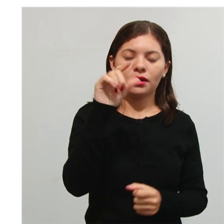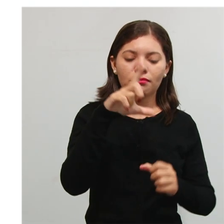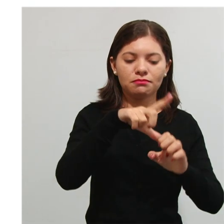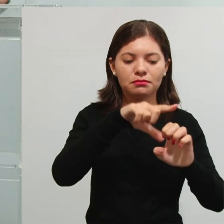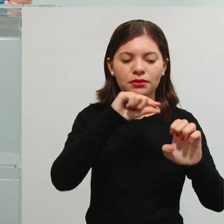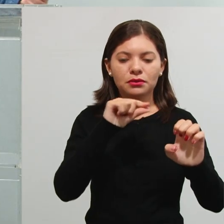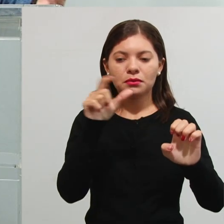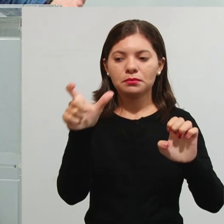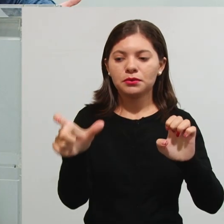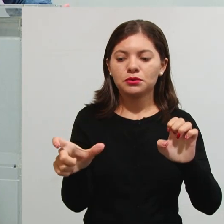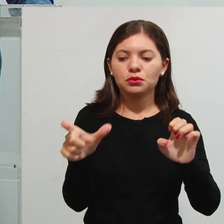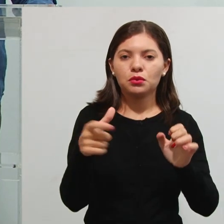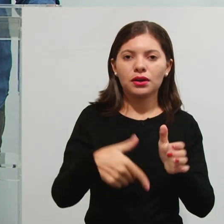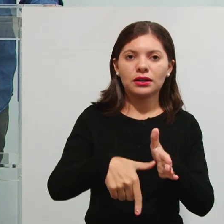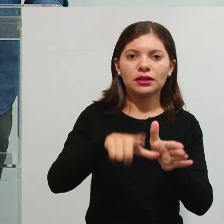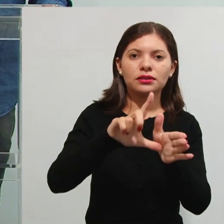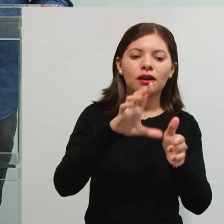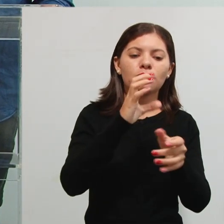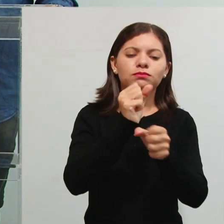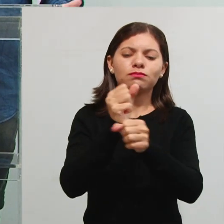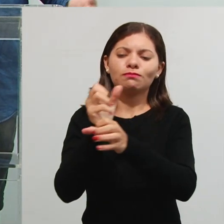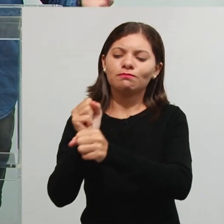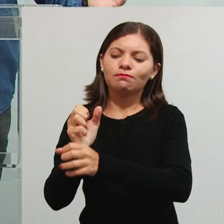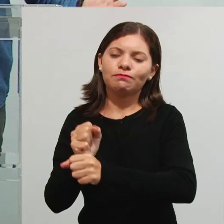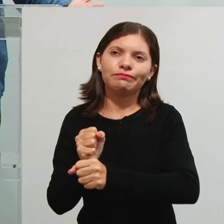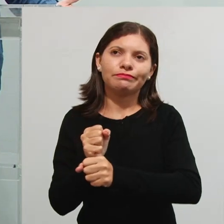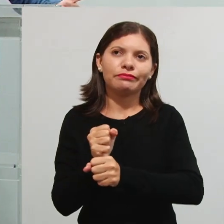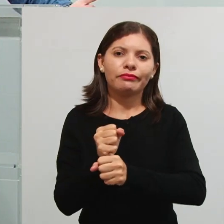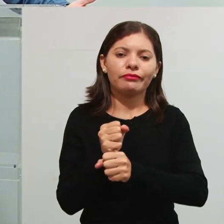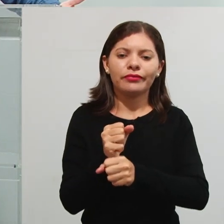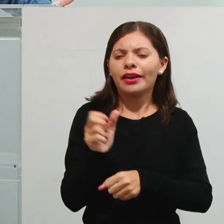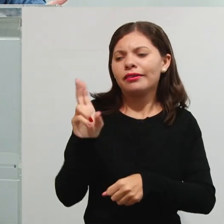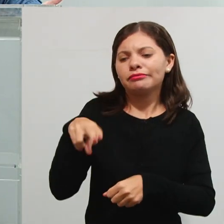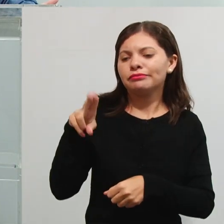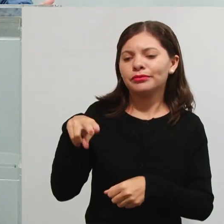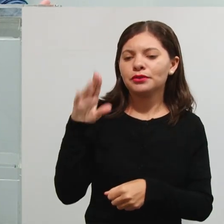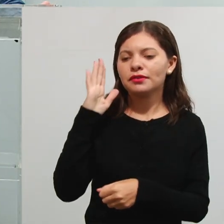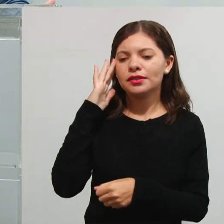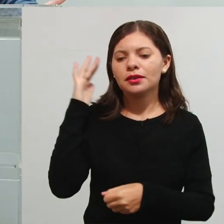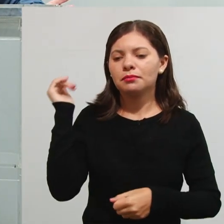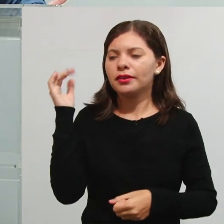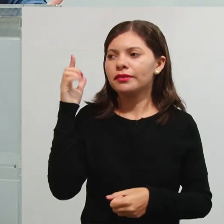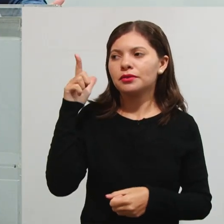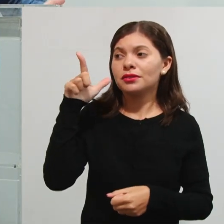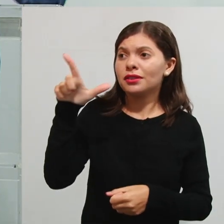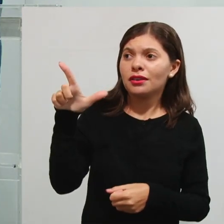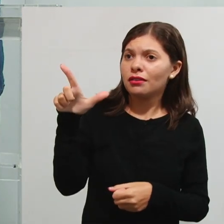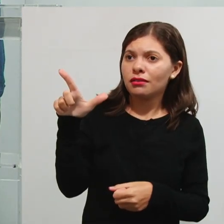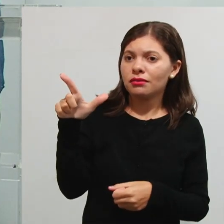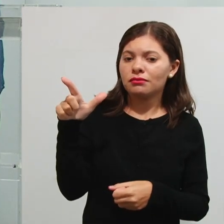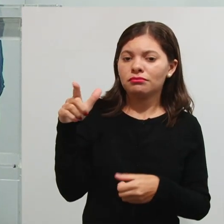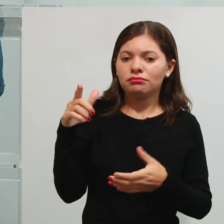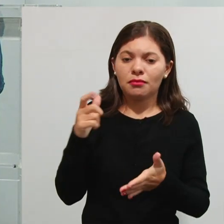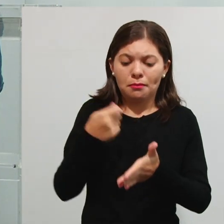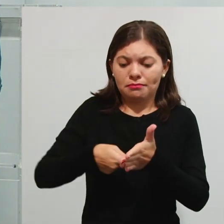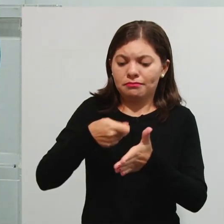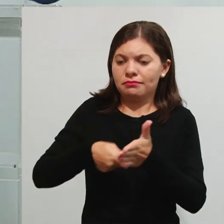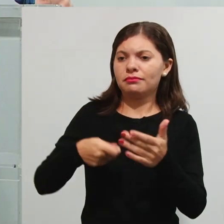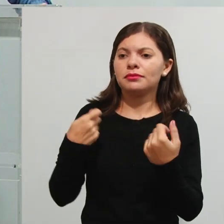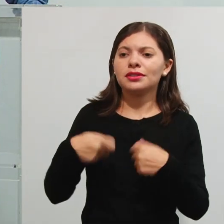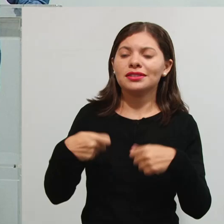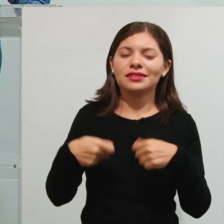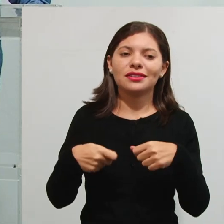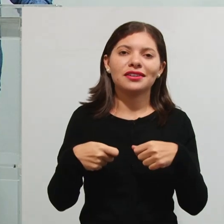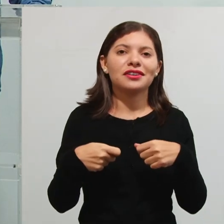empreendedor calcule esses riscos. Ah, mas a gente nunca vai saber se vai dar certo ou não se não tentar. Realmente, mas